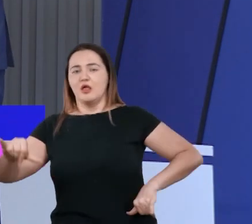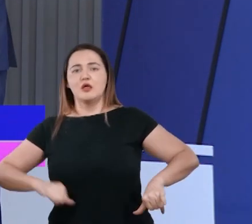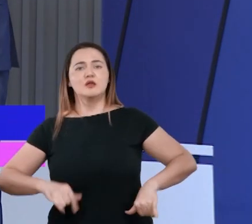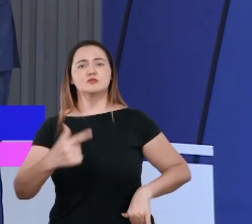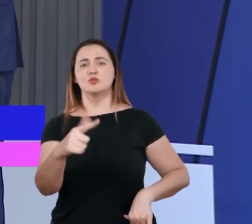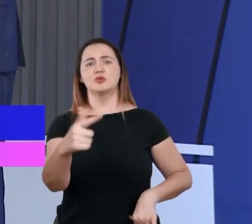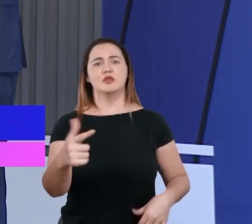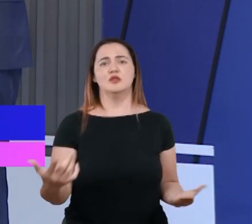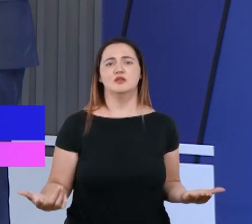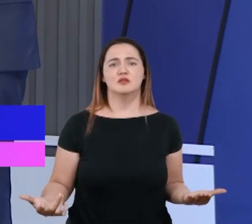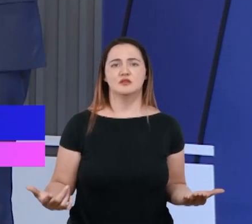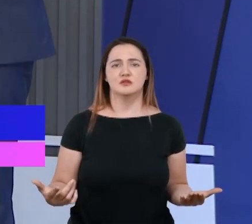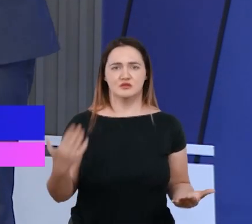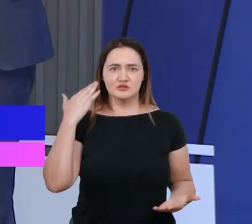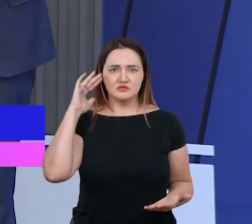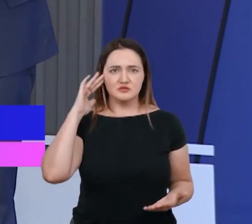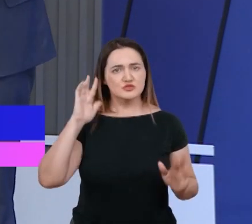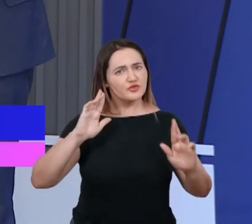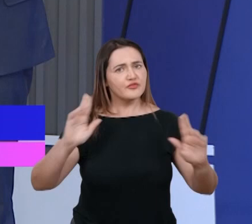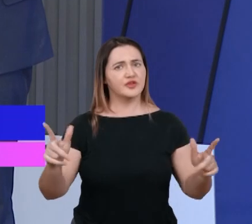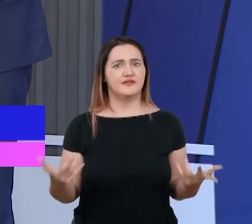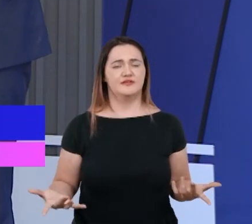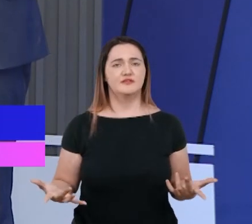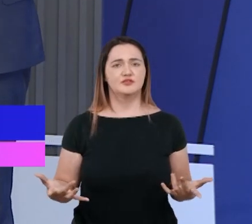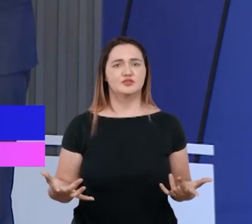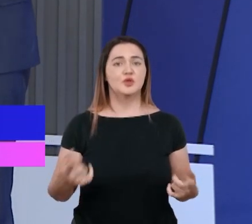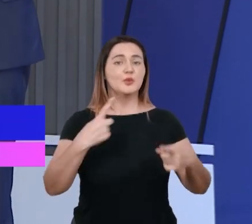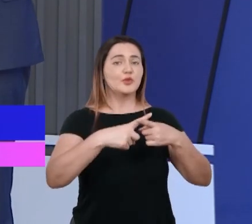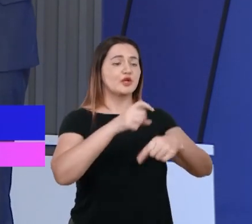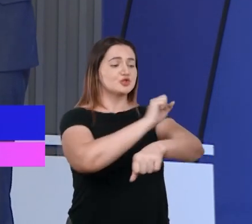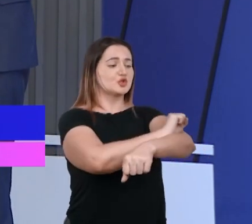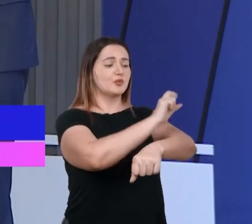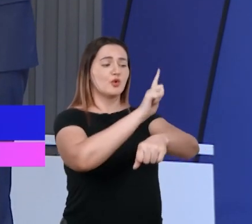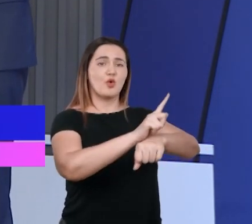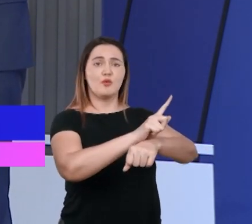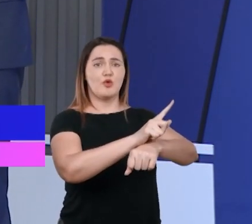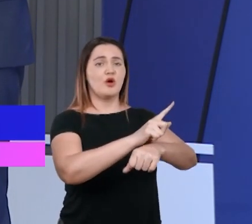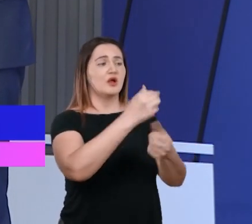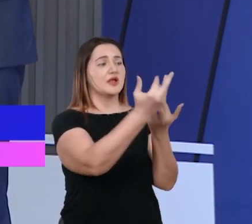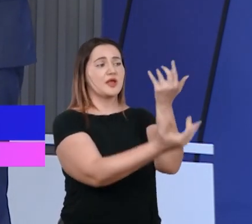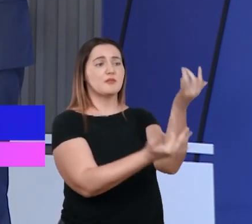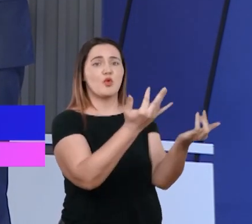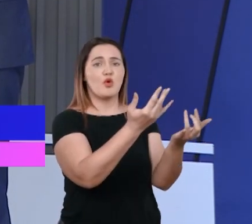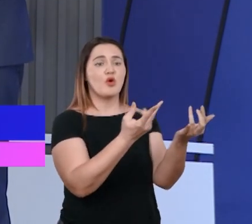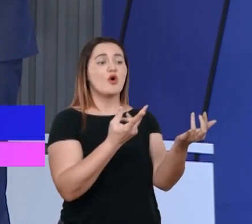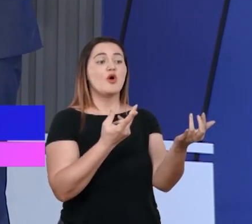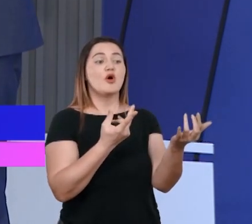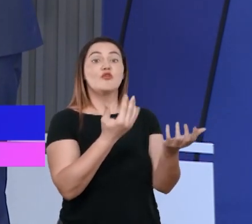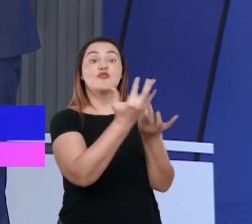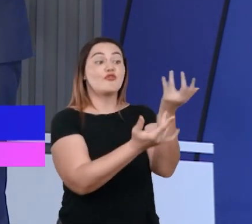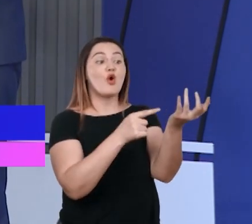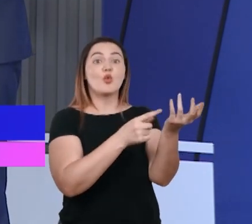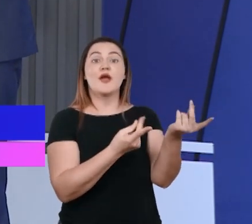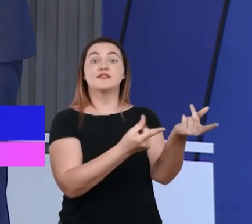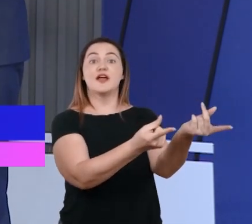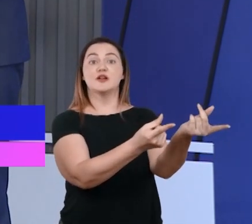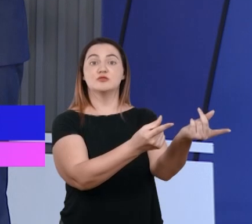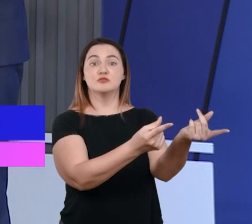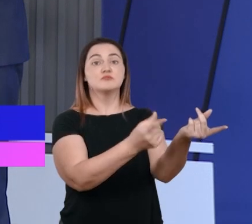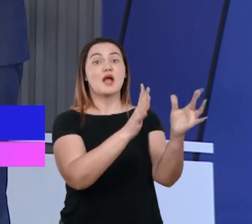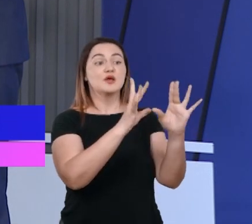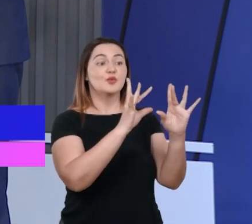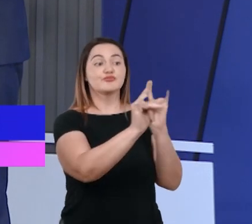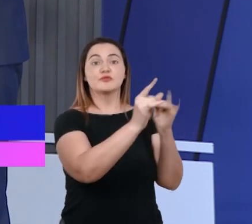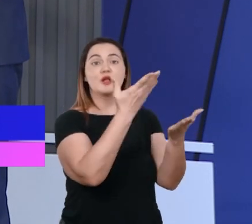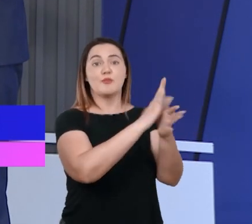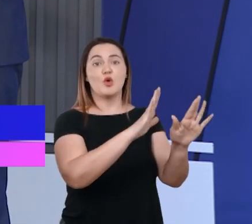eternamente. É não parar de puni-la. E não é isso que a Bíblia está dizendo, porque Sodoma e Gomorra foram queimadas com fogo